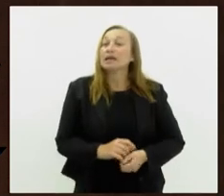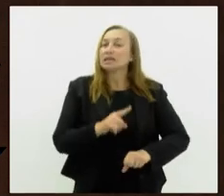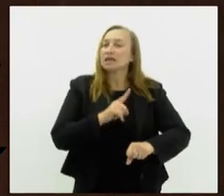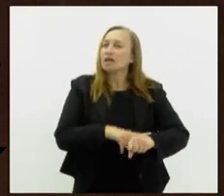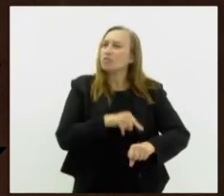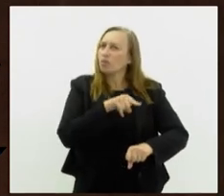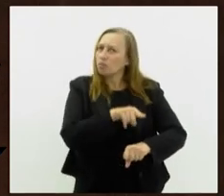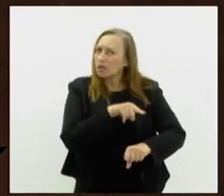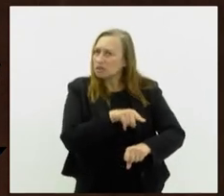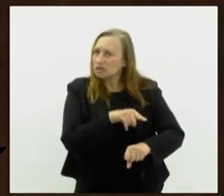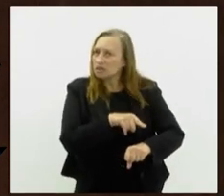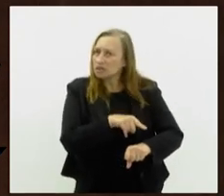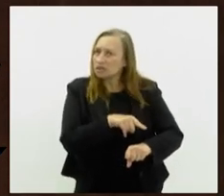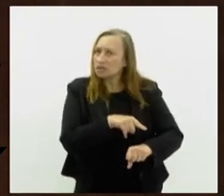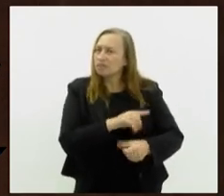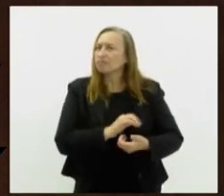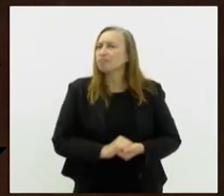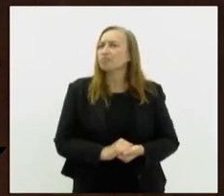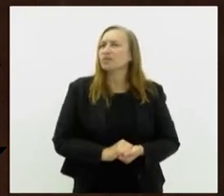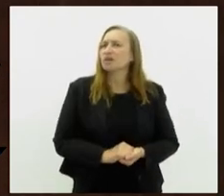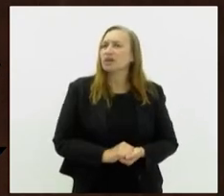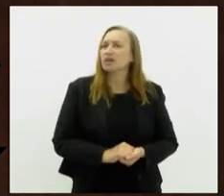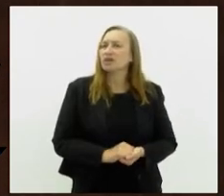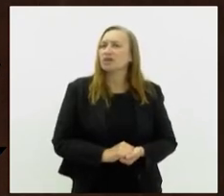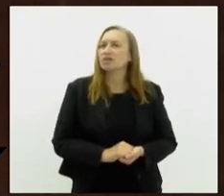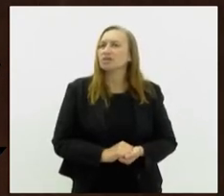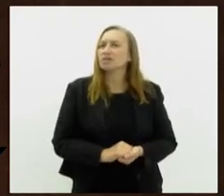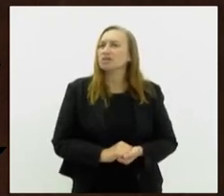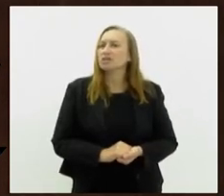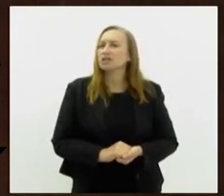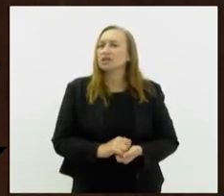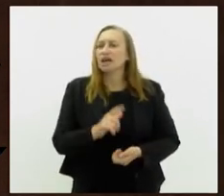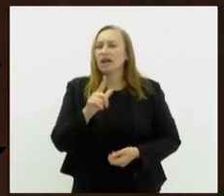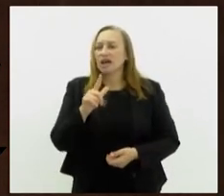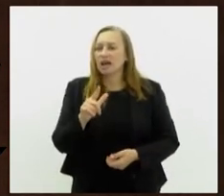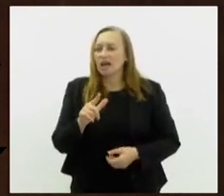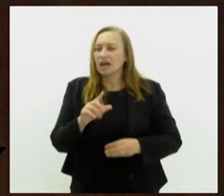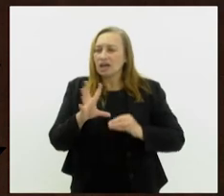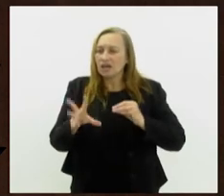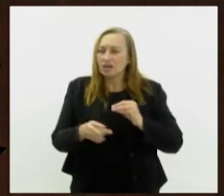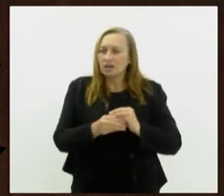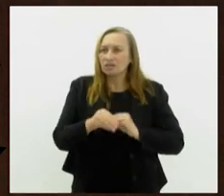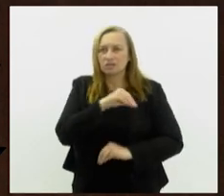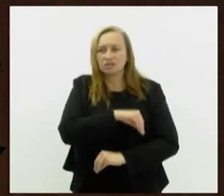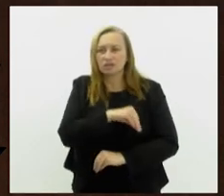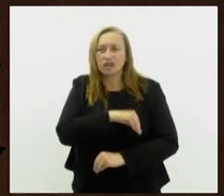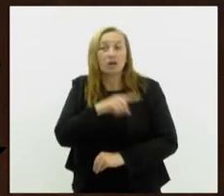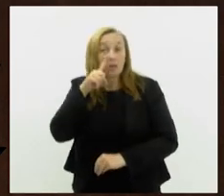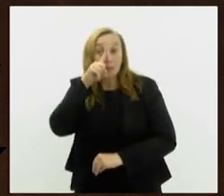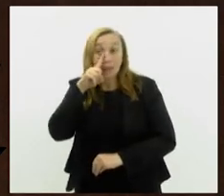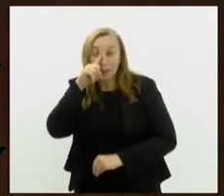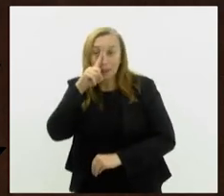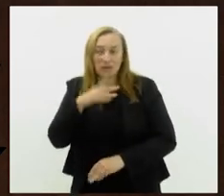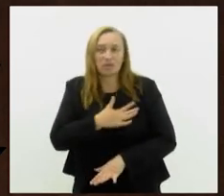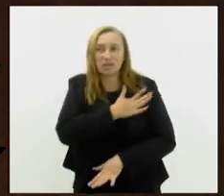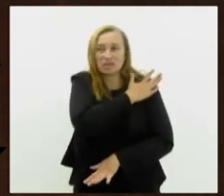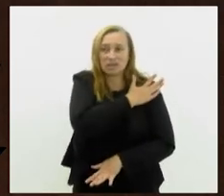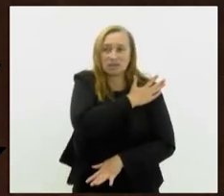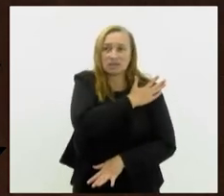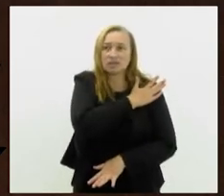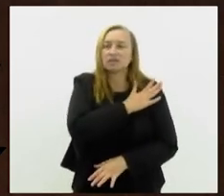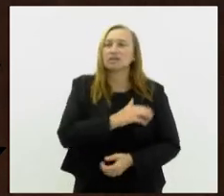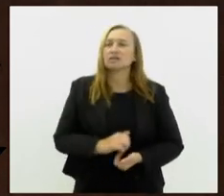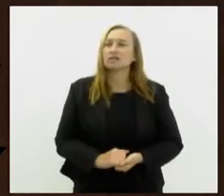momento, ficou estabelecido que a gratificação de risco dos militares seria